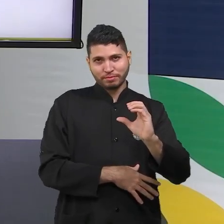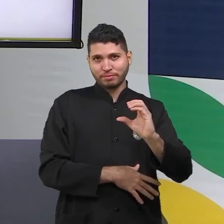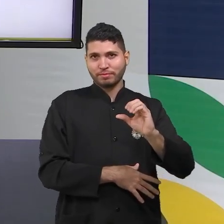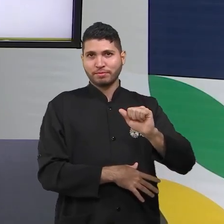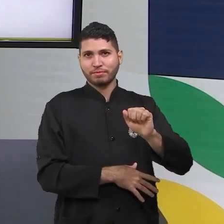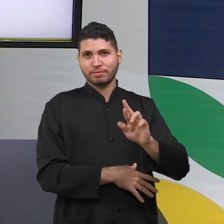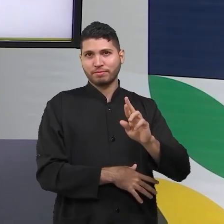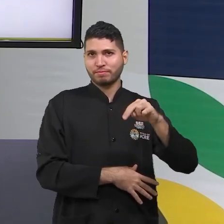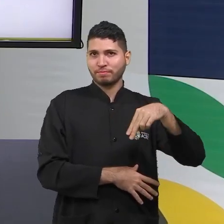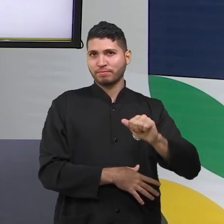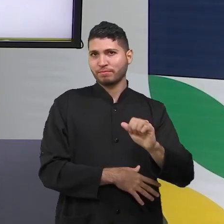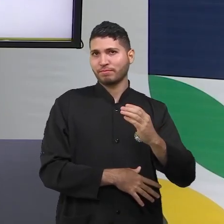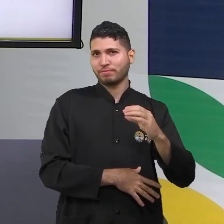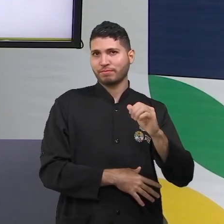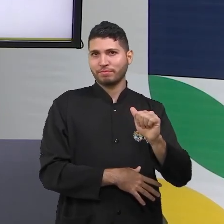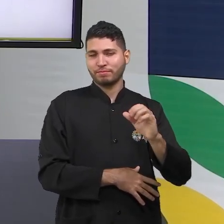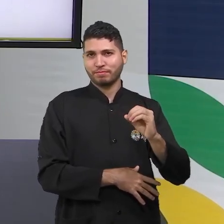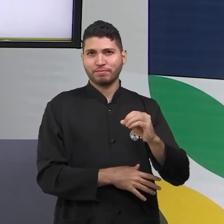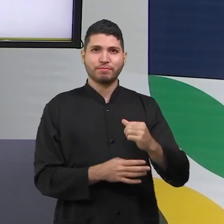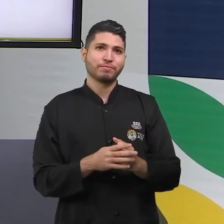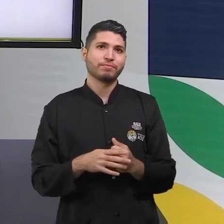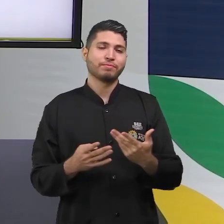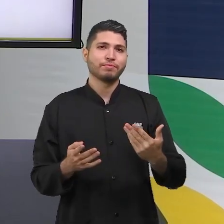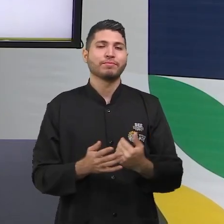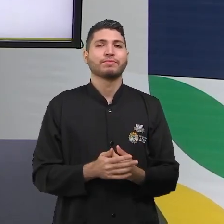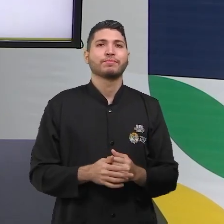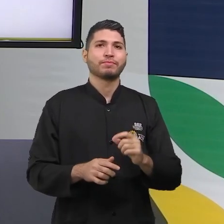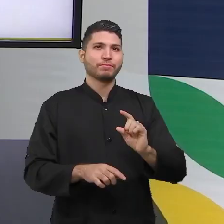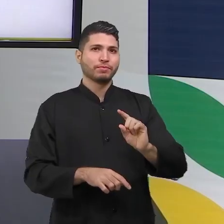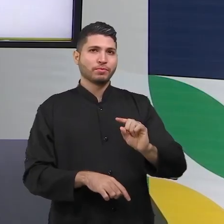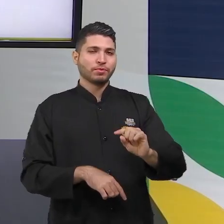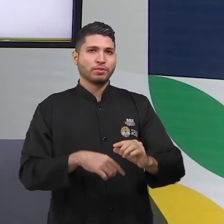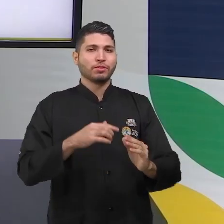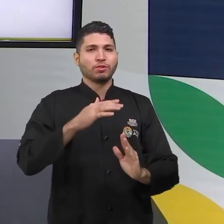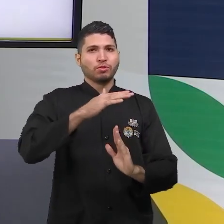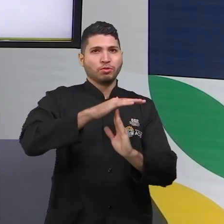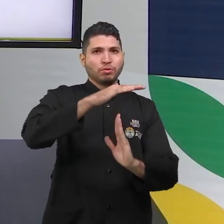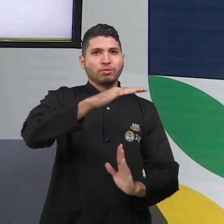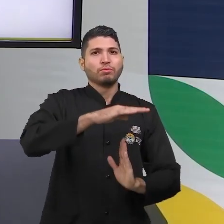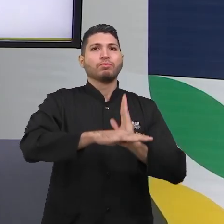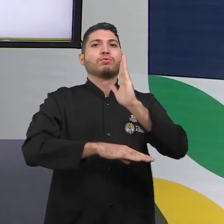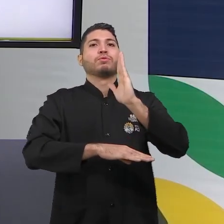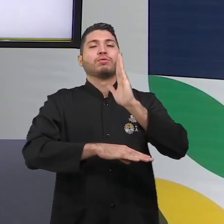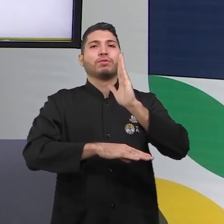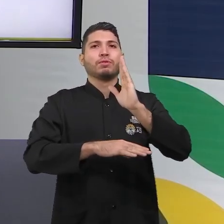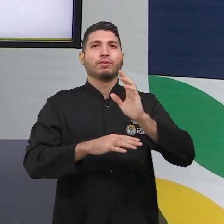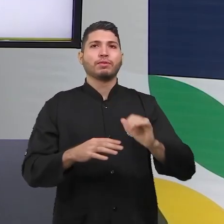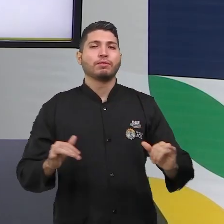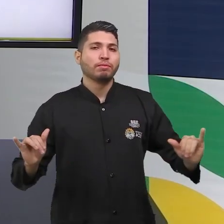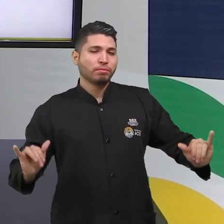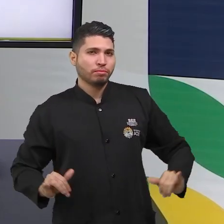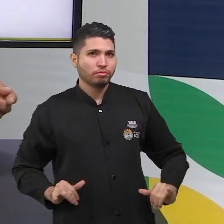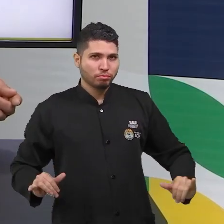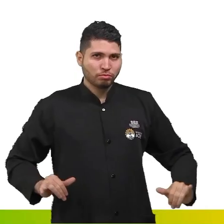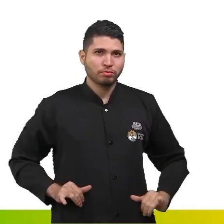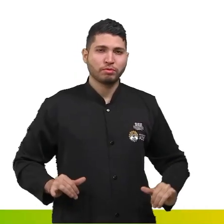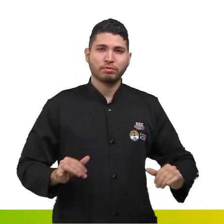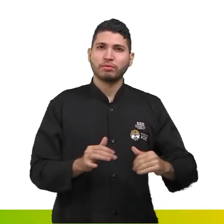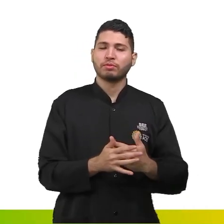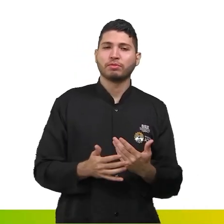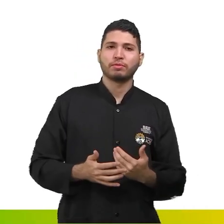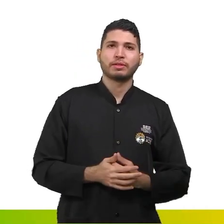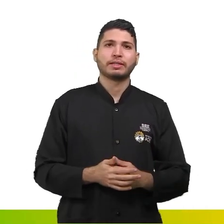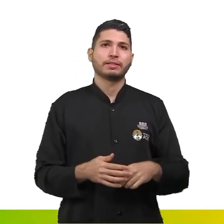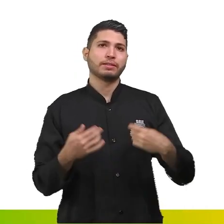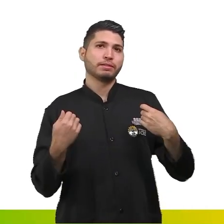questão da busca para a superação do sofrimento, que é uma necessidade universal.